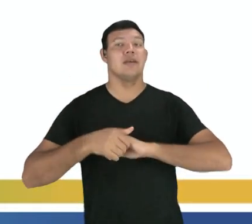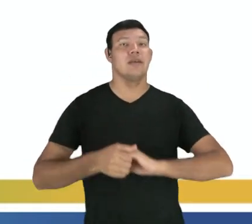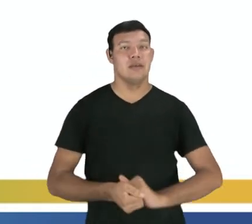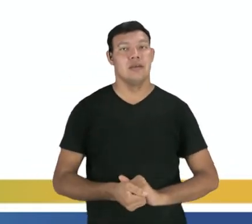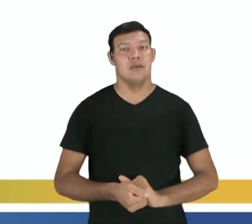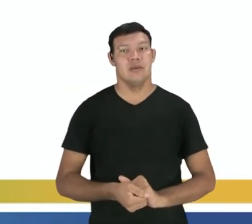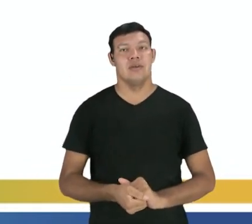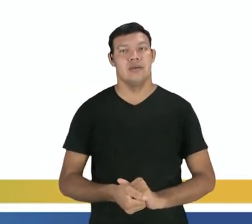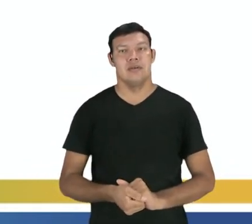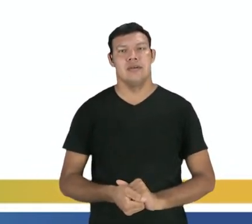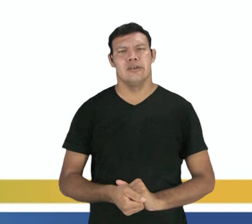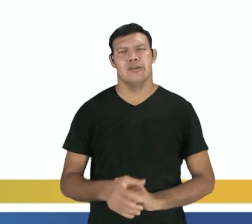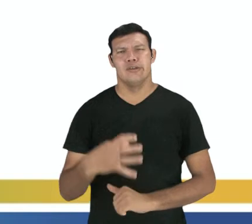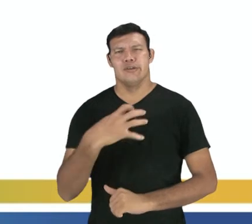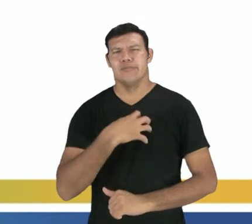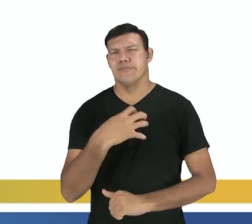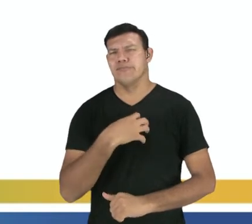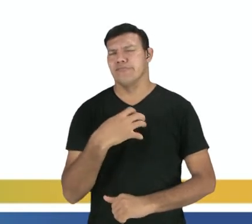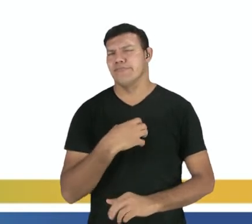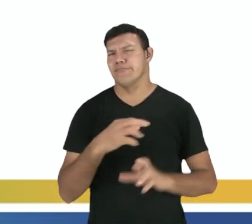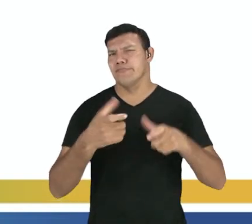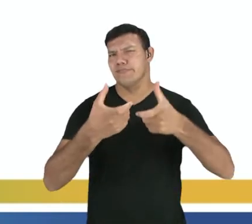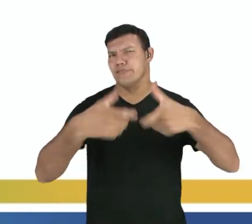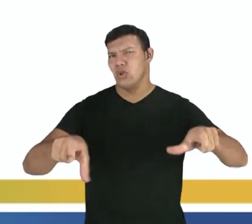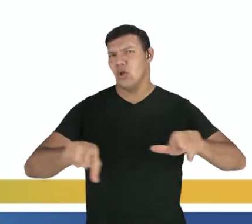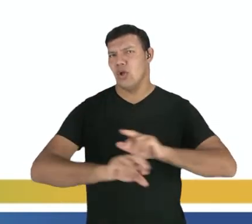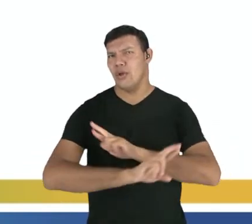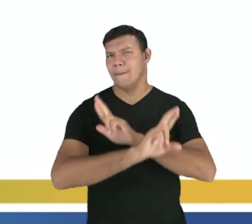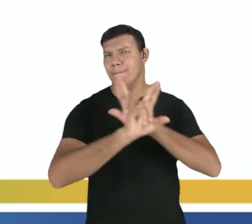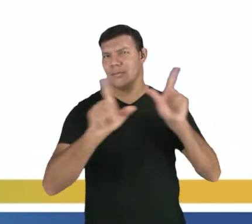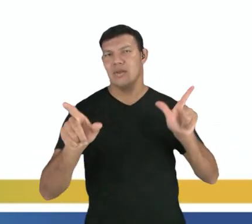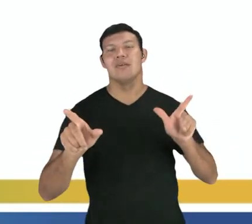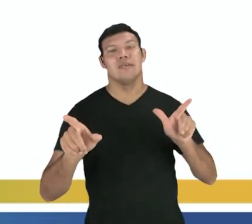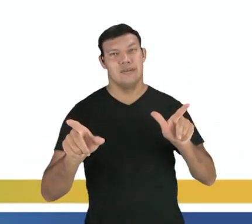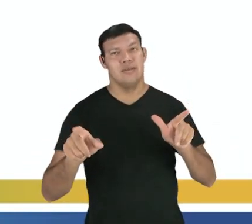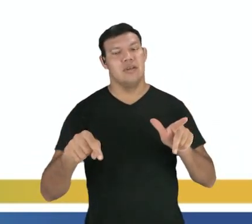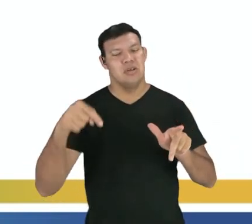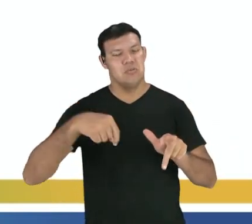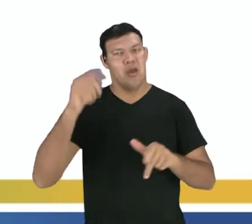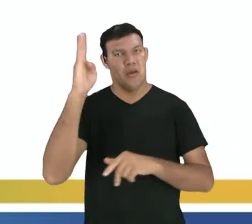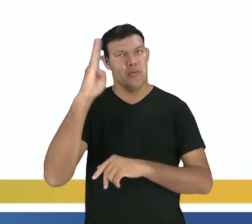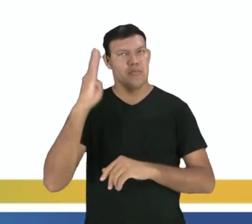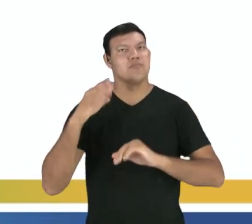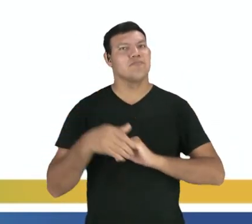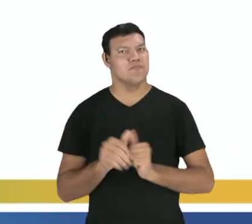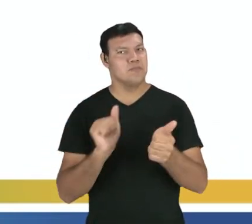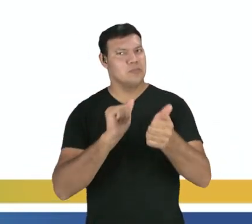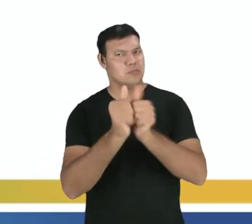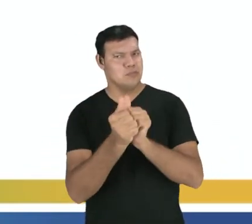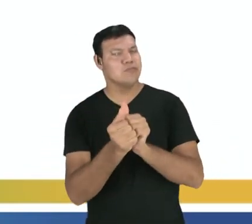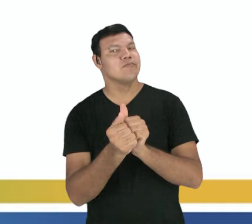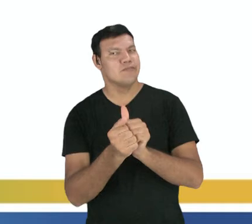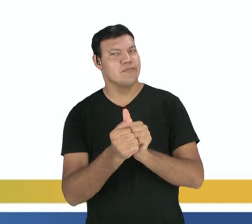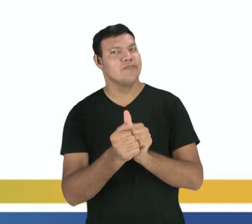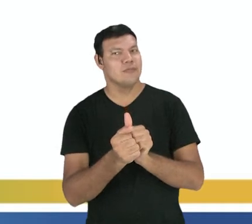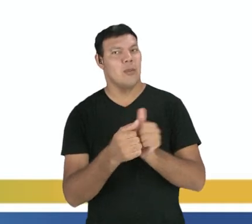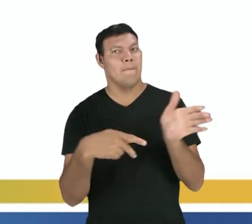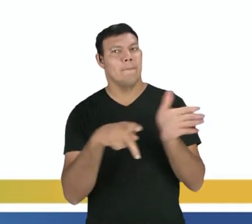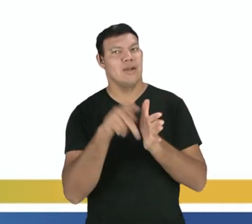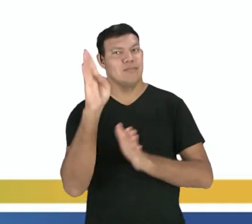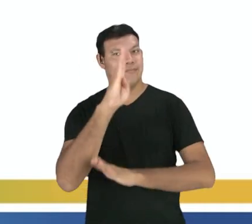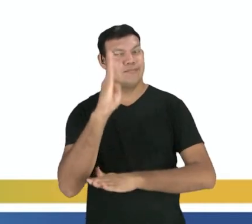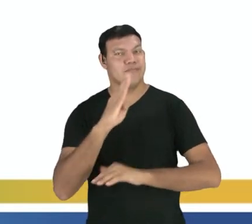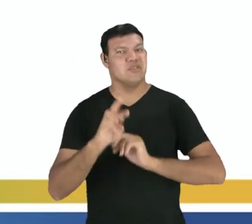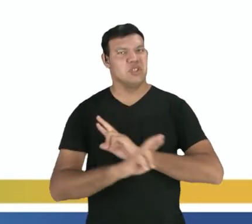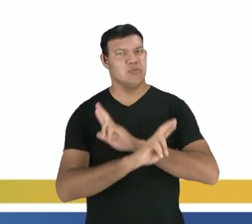campo, que é bem diferente do que nós estamos acostumados nos nossos jogos, né? dos esportes que nós temos aqui no nosso país, mais